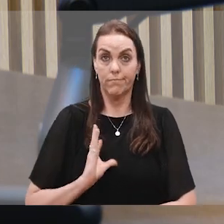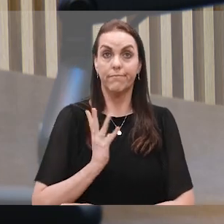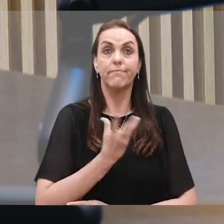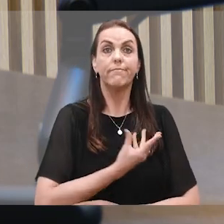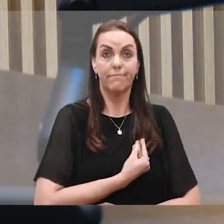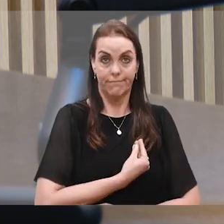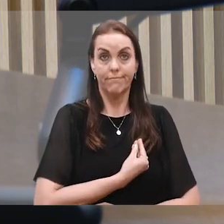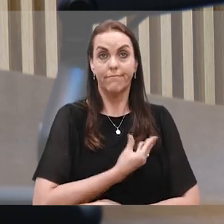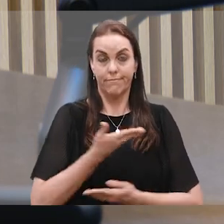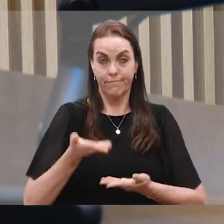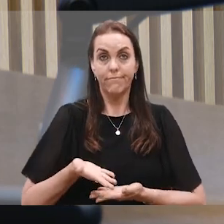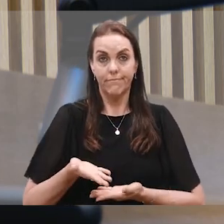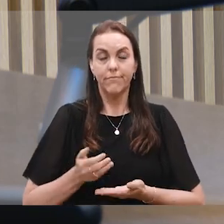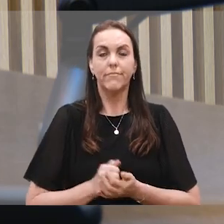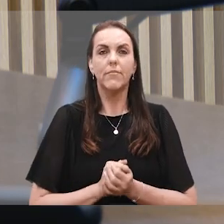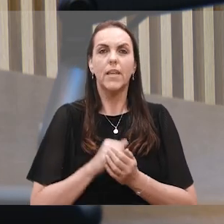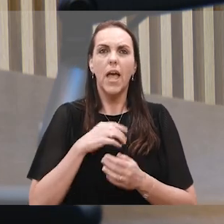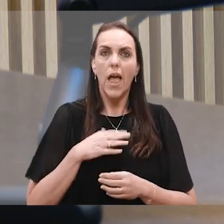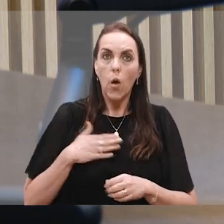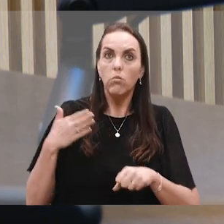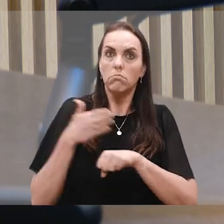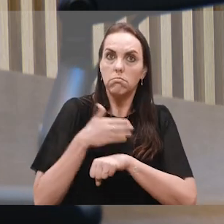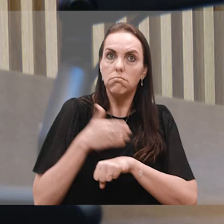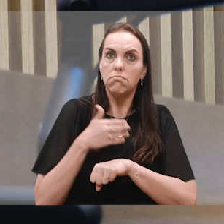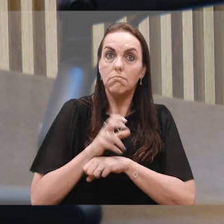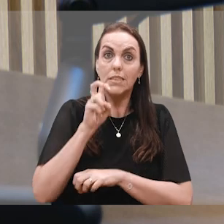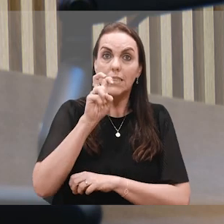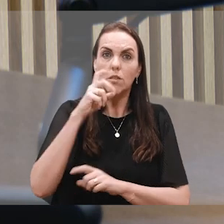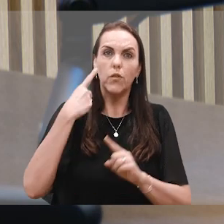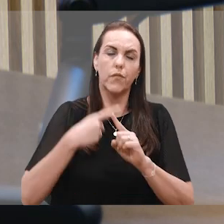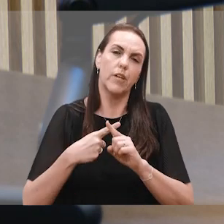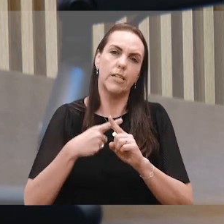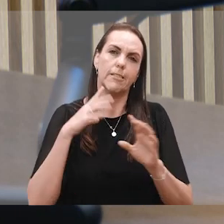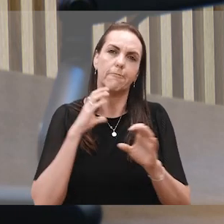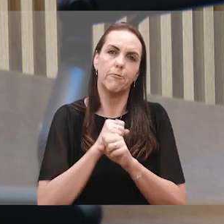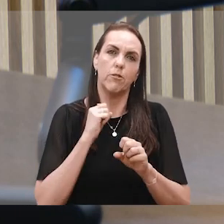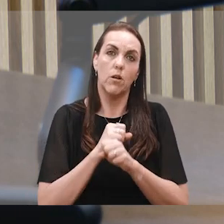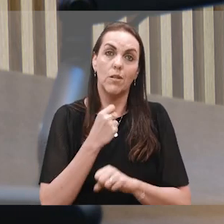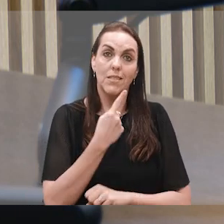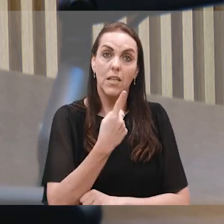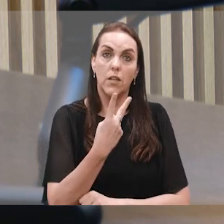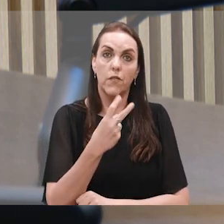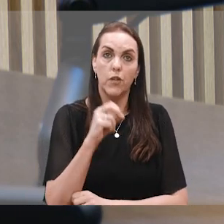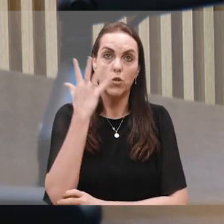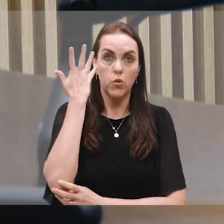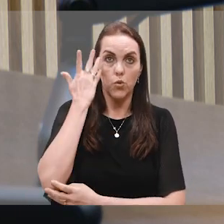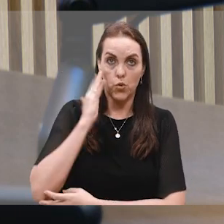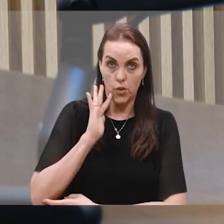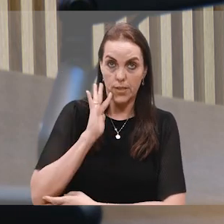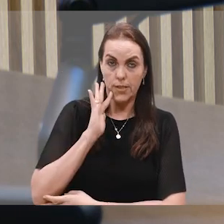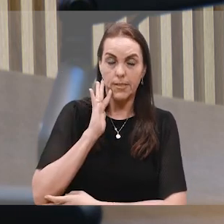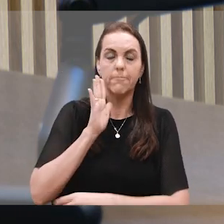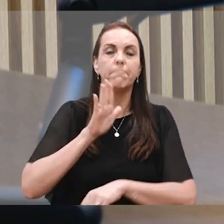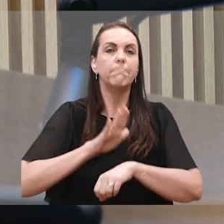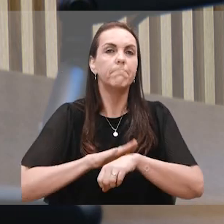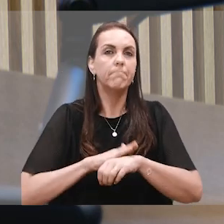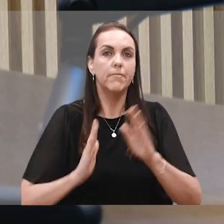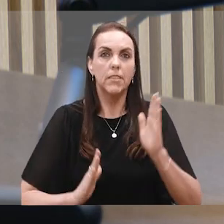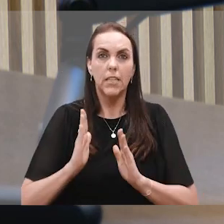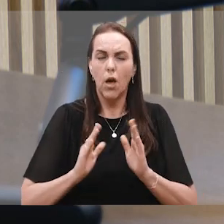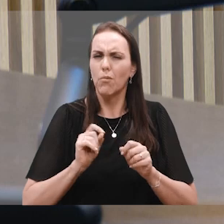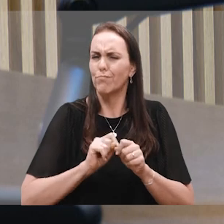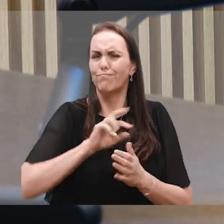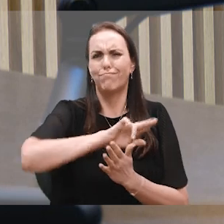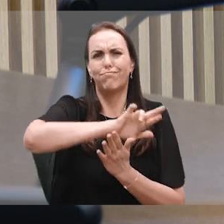vereadora trans aqui, mas eu entrei 5 vezes, totalizando 120 dias. Nesse tempo, eu